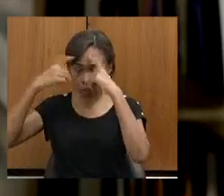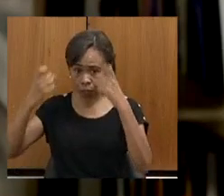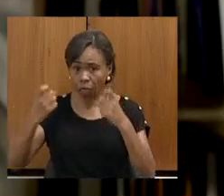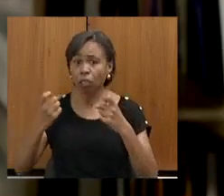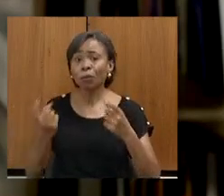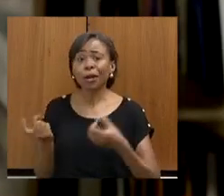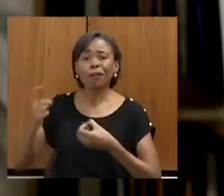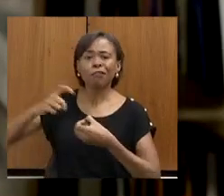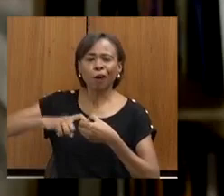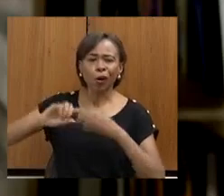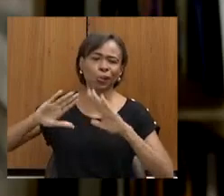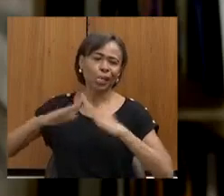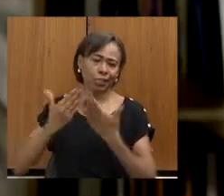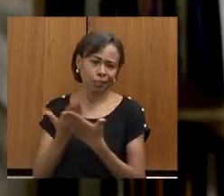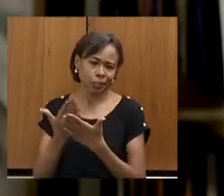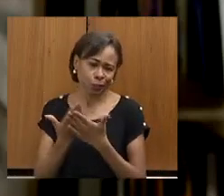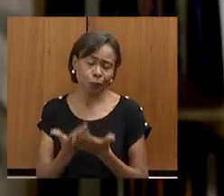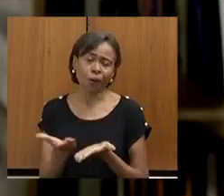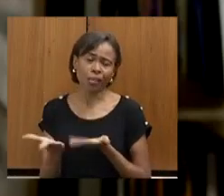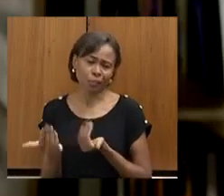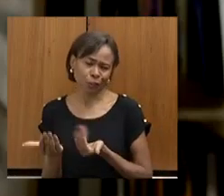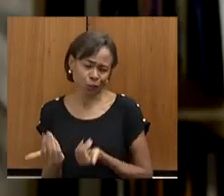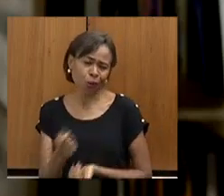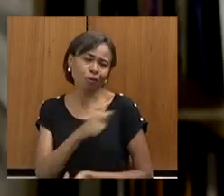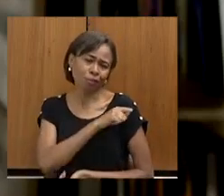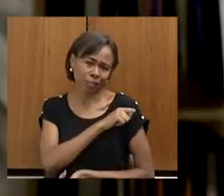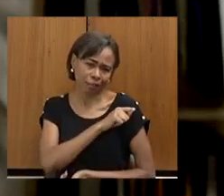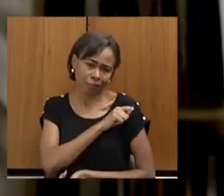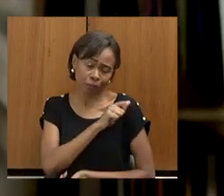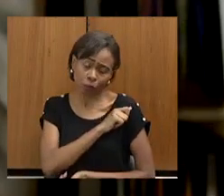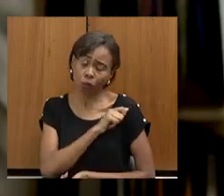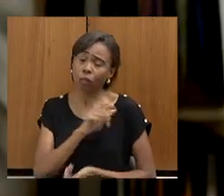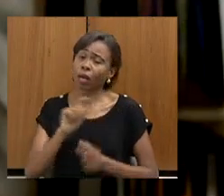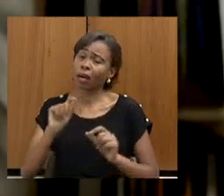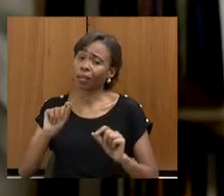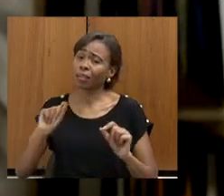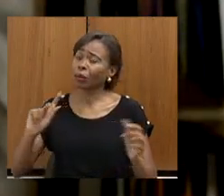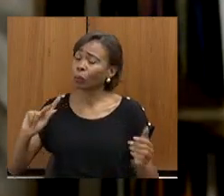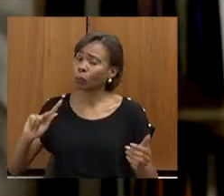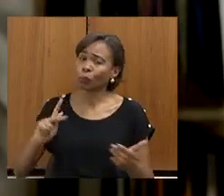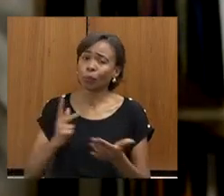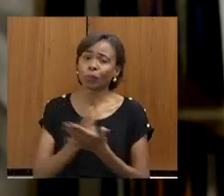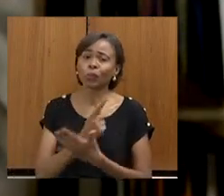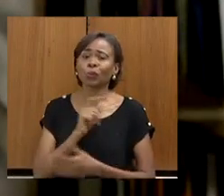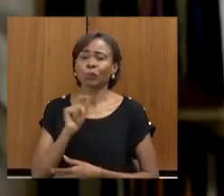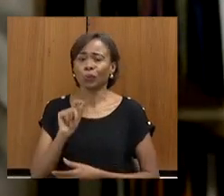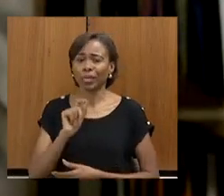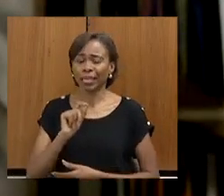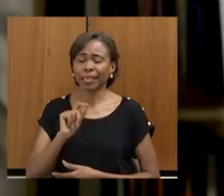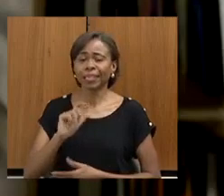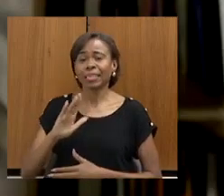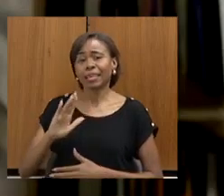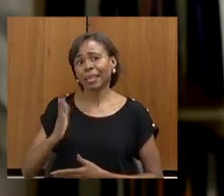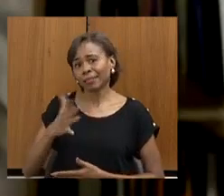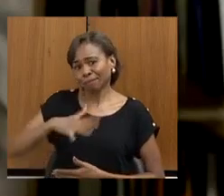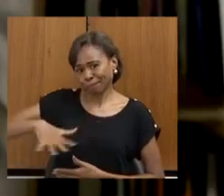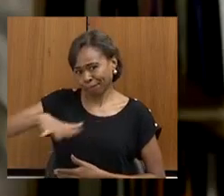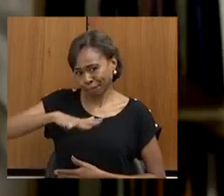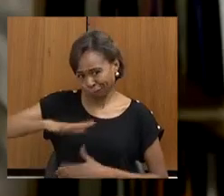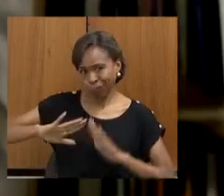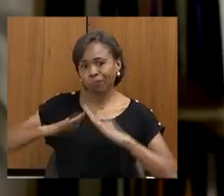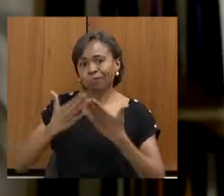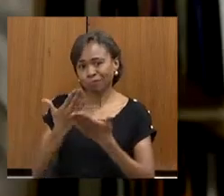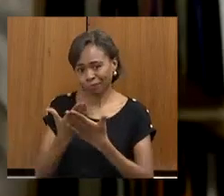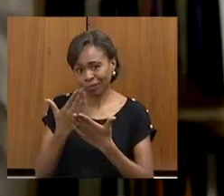ao convívio pós-quarentena abriu para todos do ambiente educacional